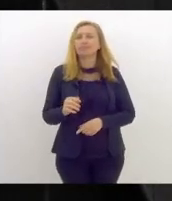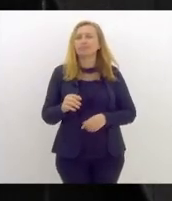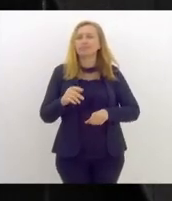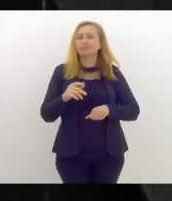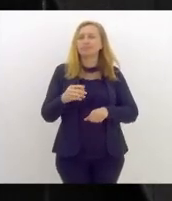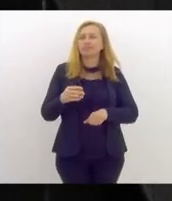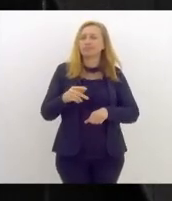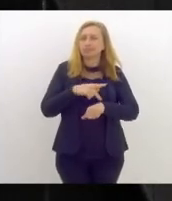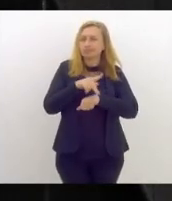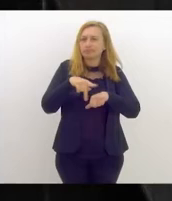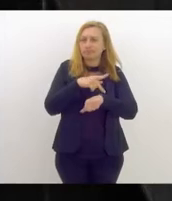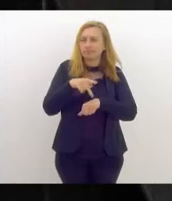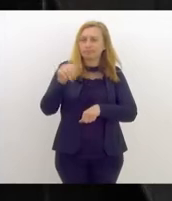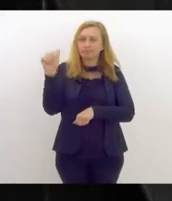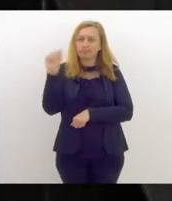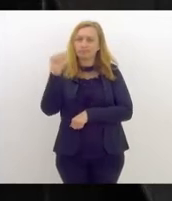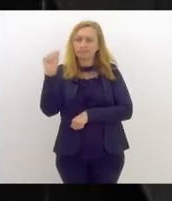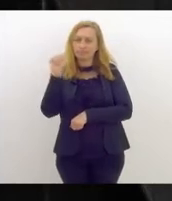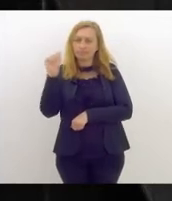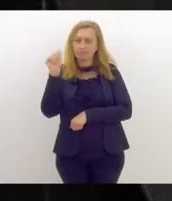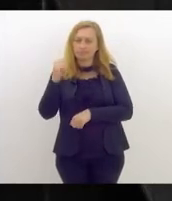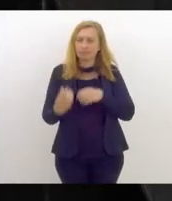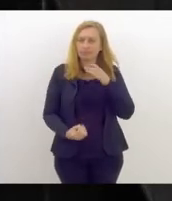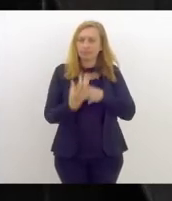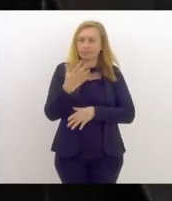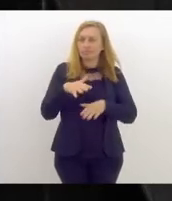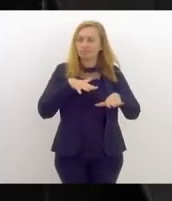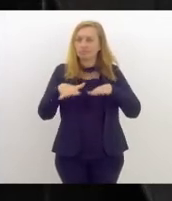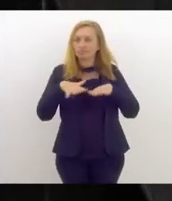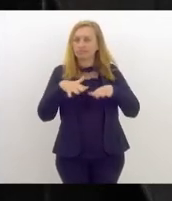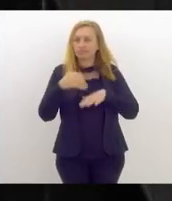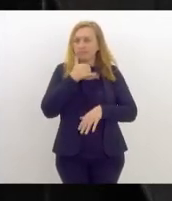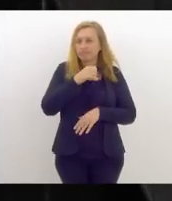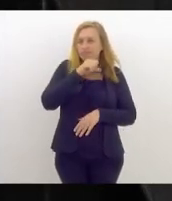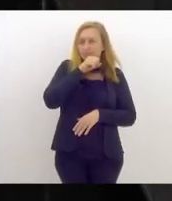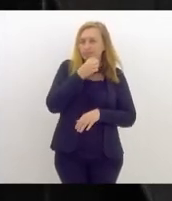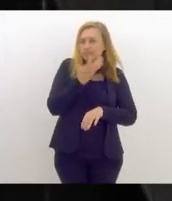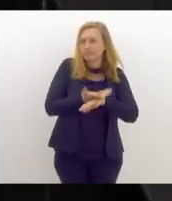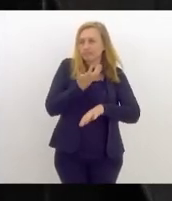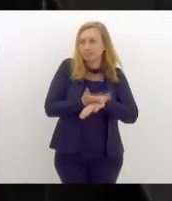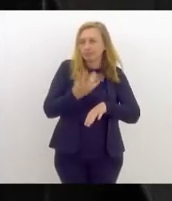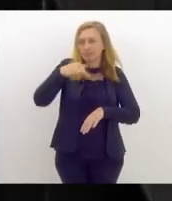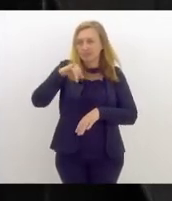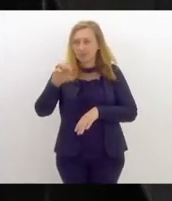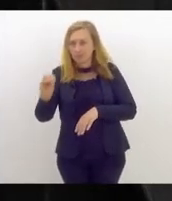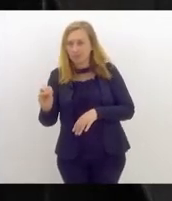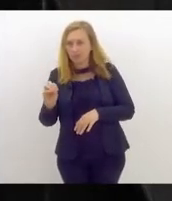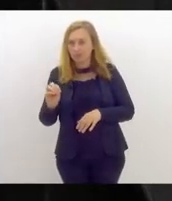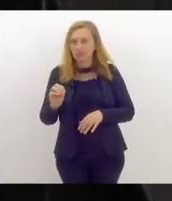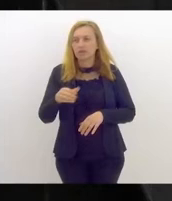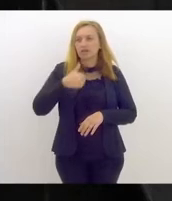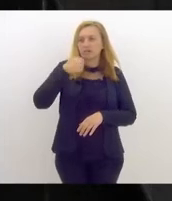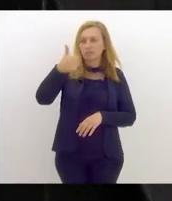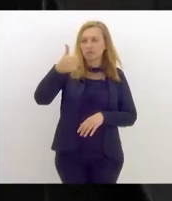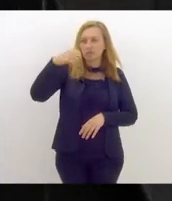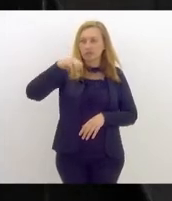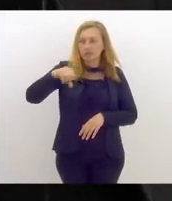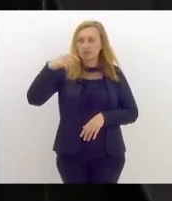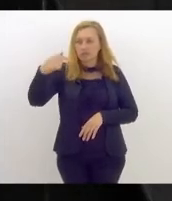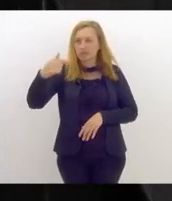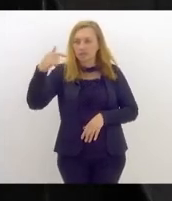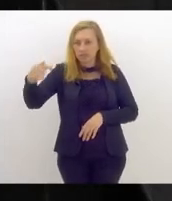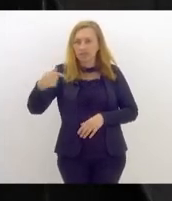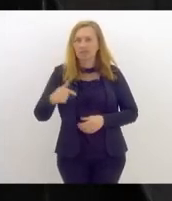que fundou e liderou o movimento das mães da praça de Maio o movimento fundado em 1977